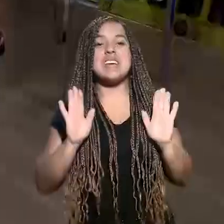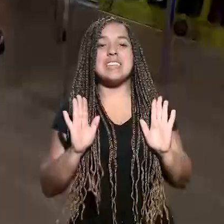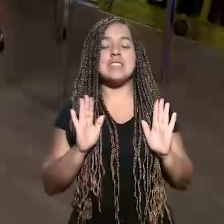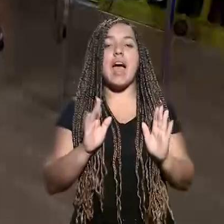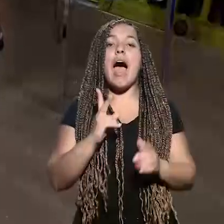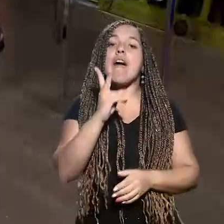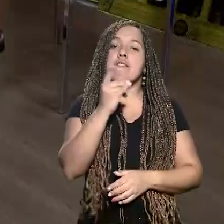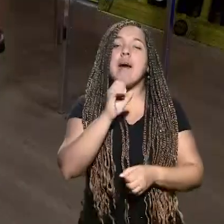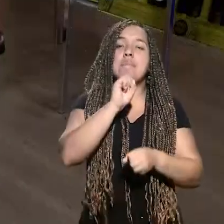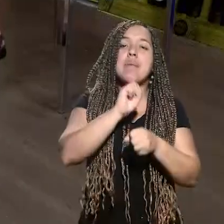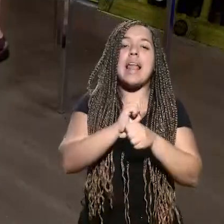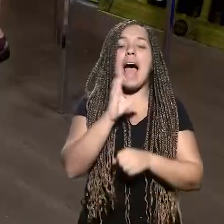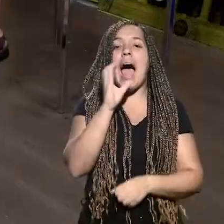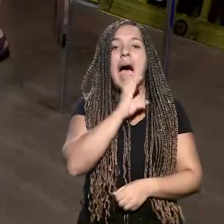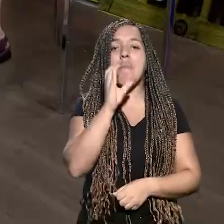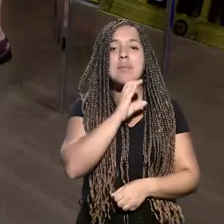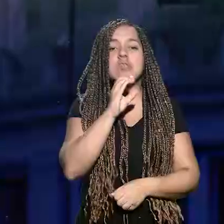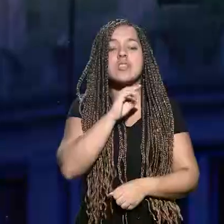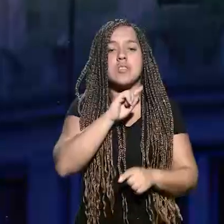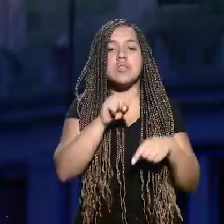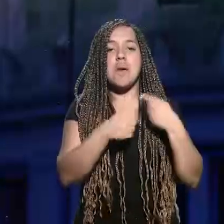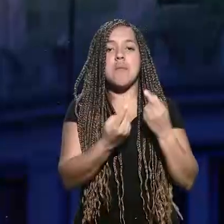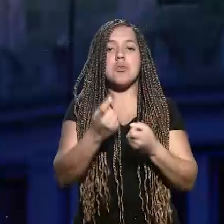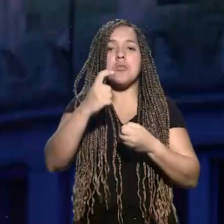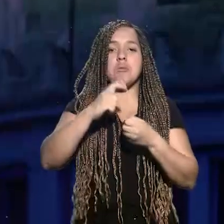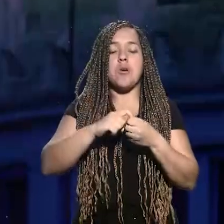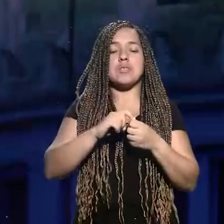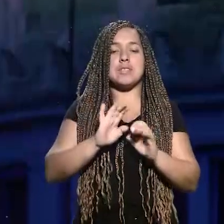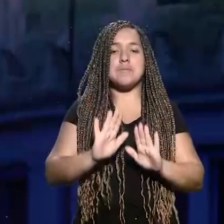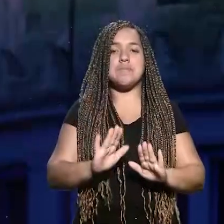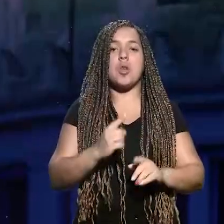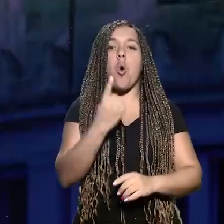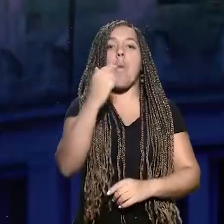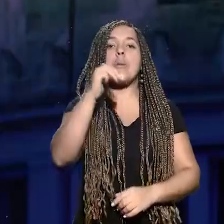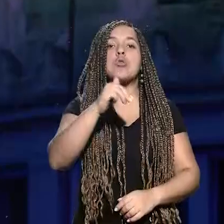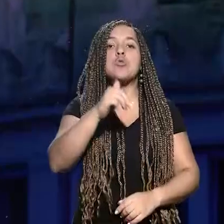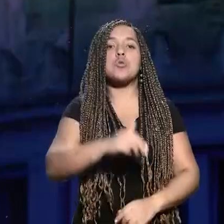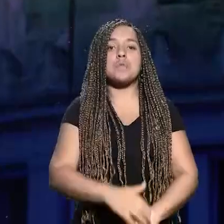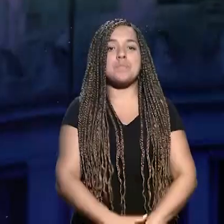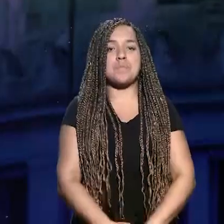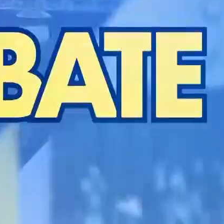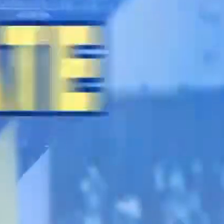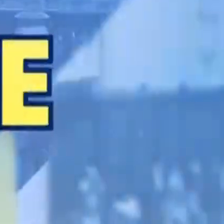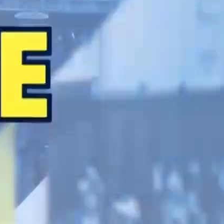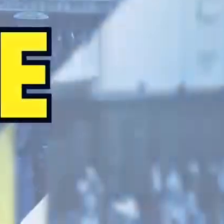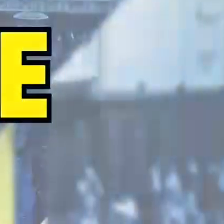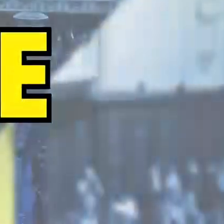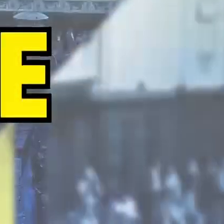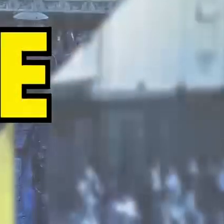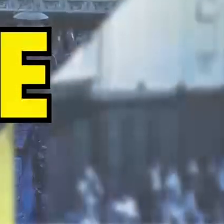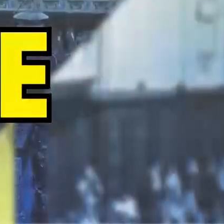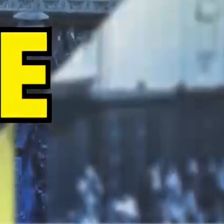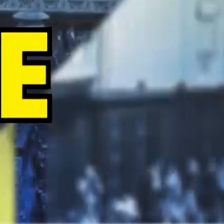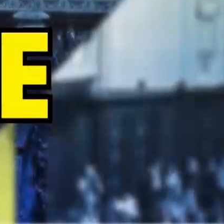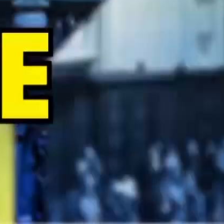Excelente. A gente vai fazer um intervalo rapidinho, o Alerj Debate volta já já, só um minuto.